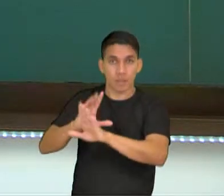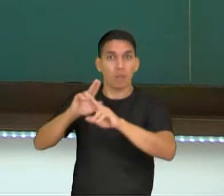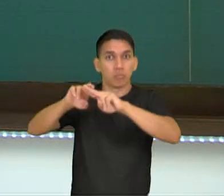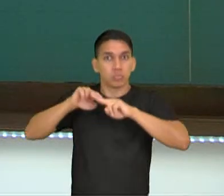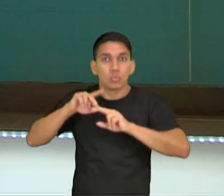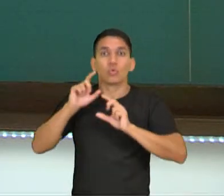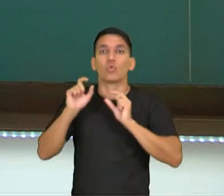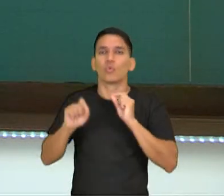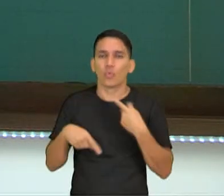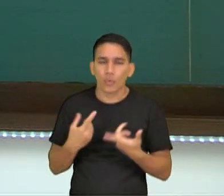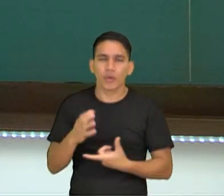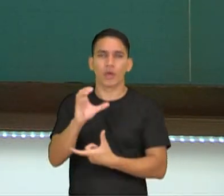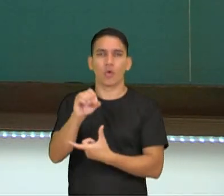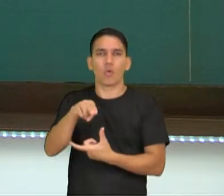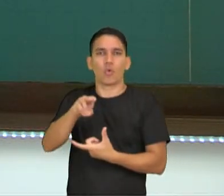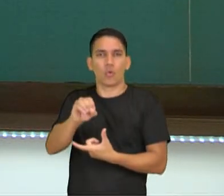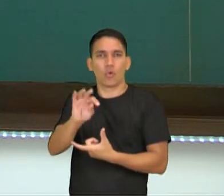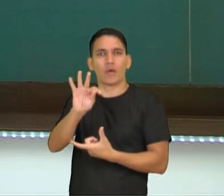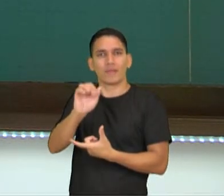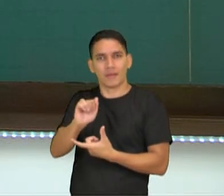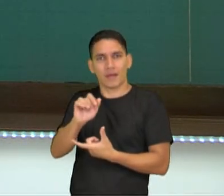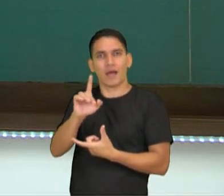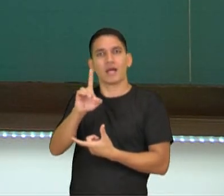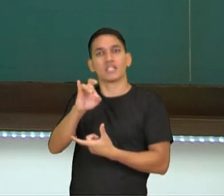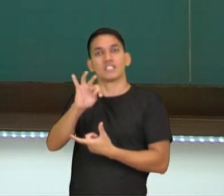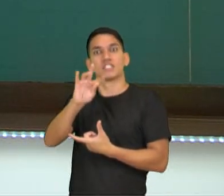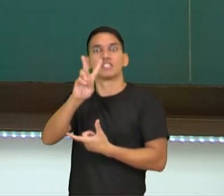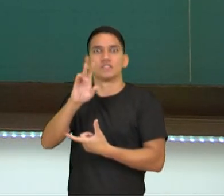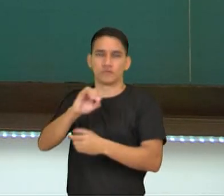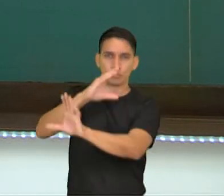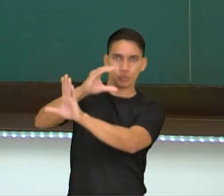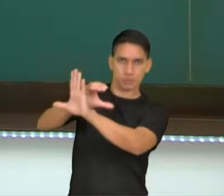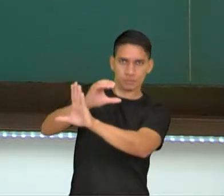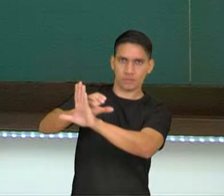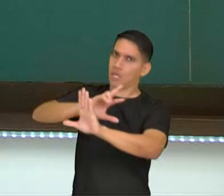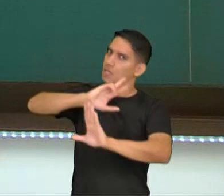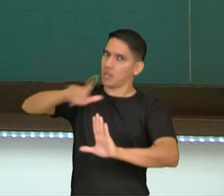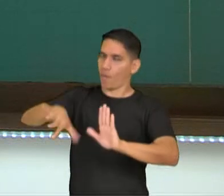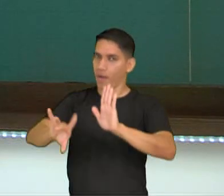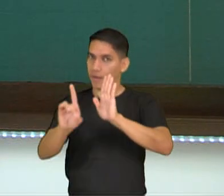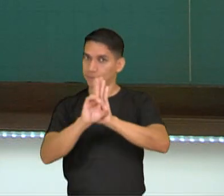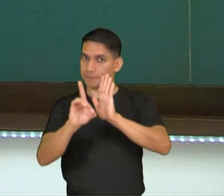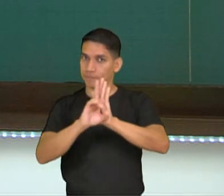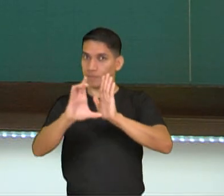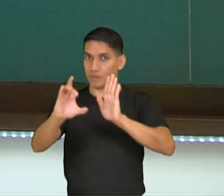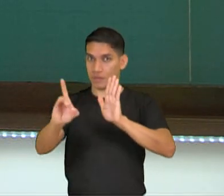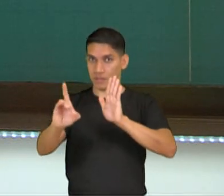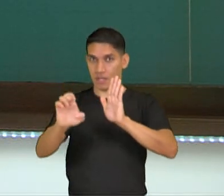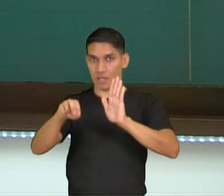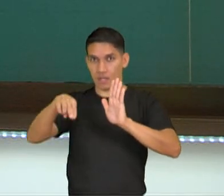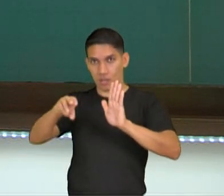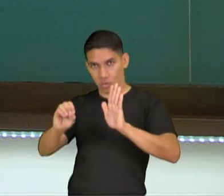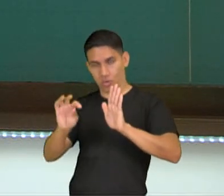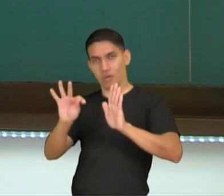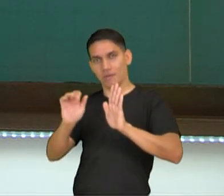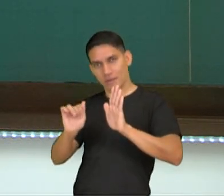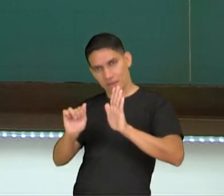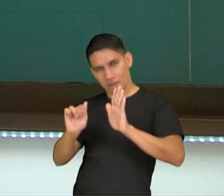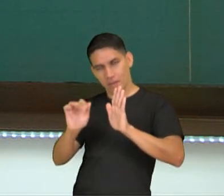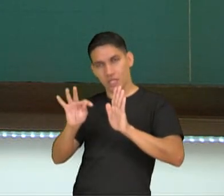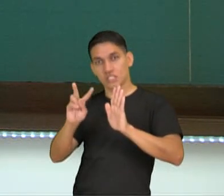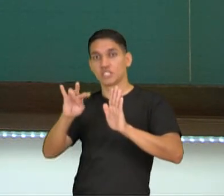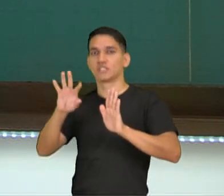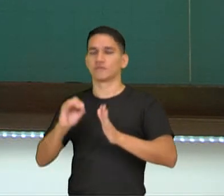portanto conotativo, né? E não denotativo, porque não está no sentido real. Então aqui, se